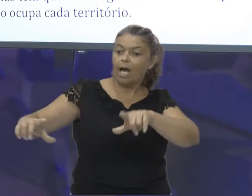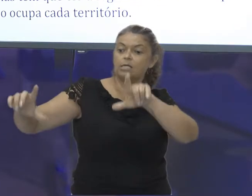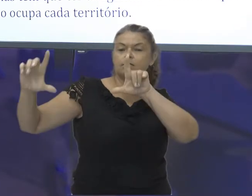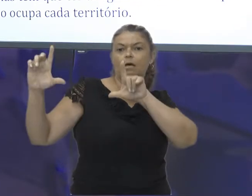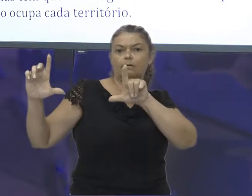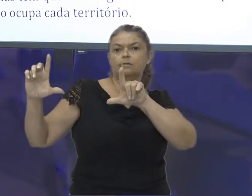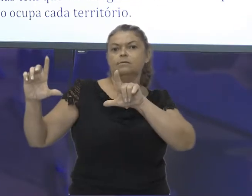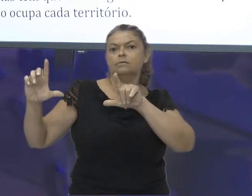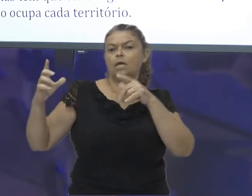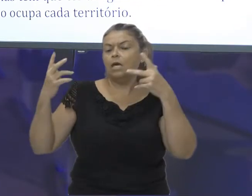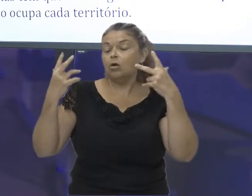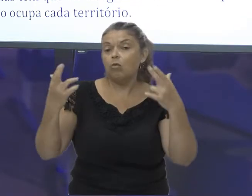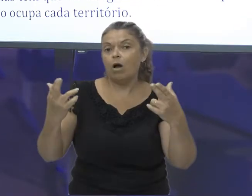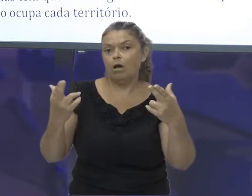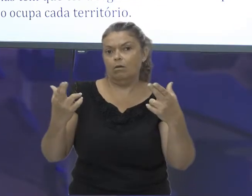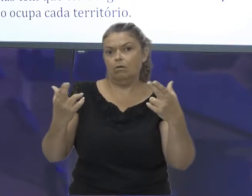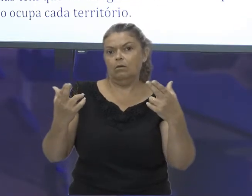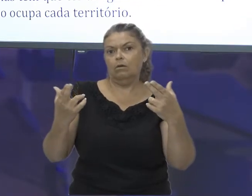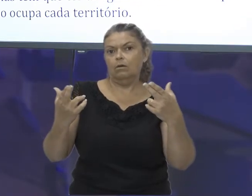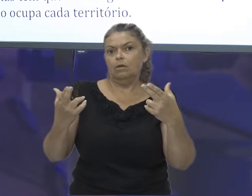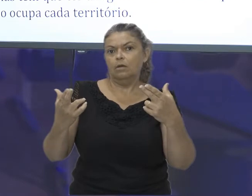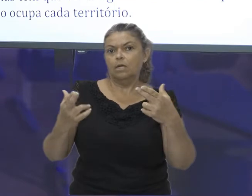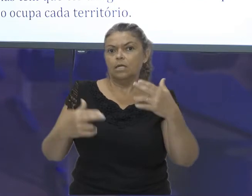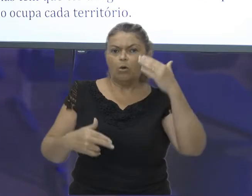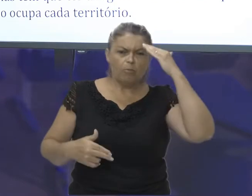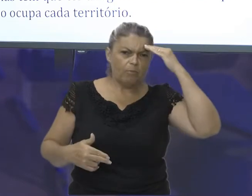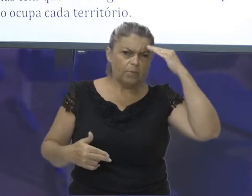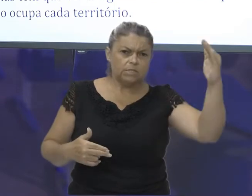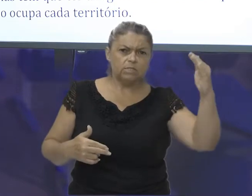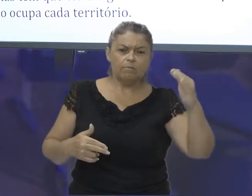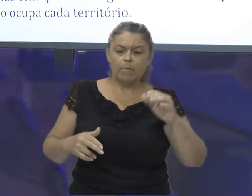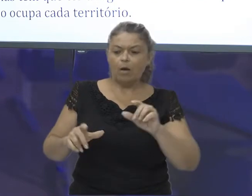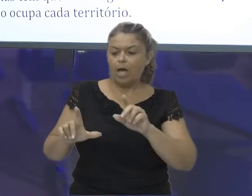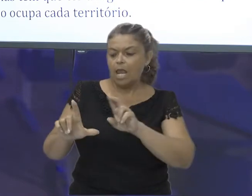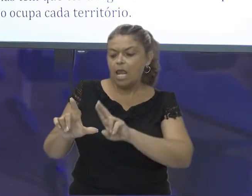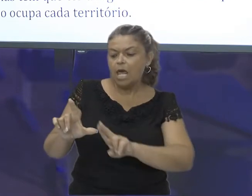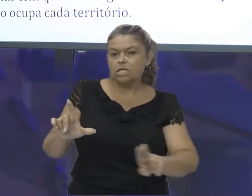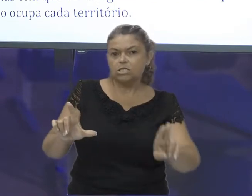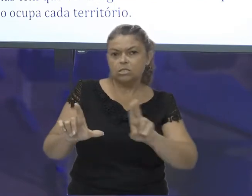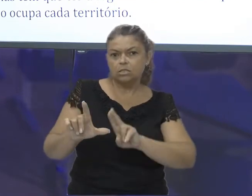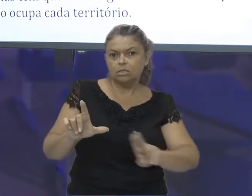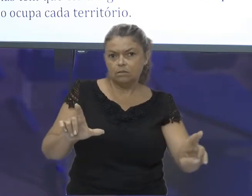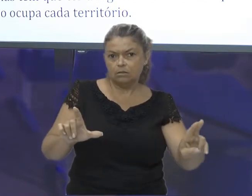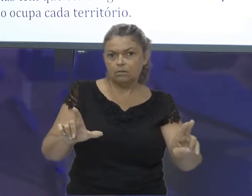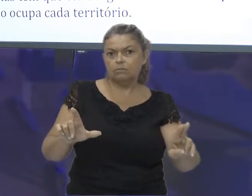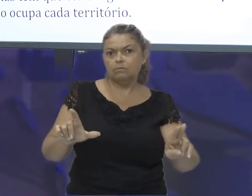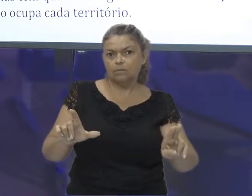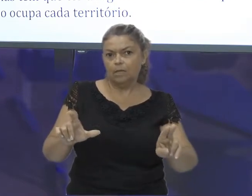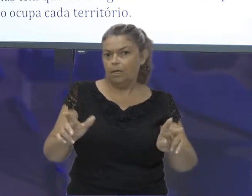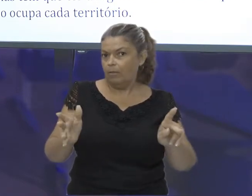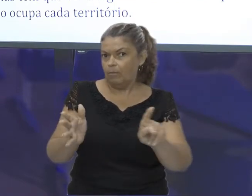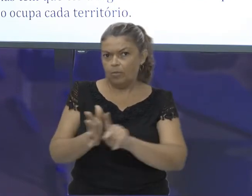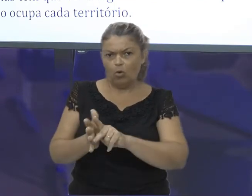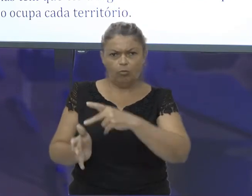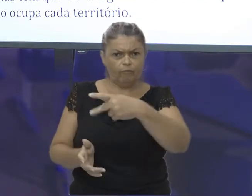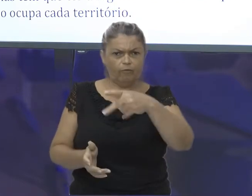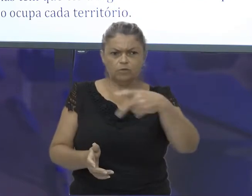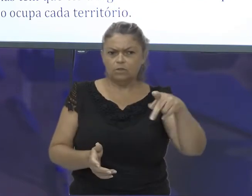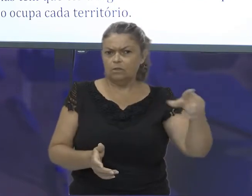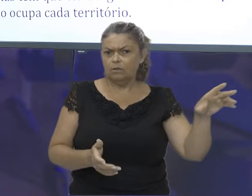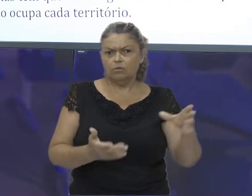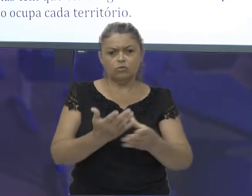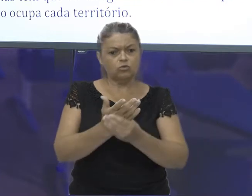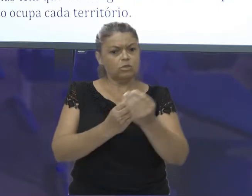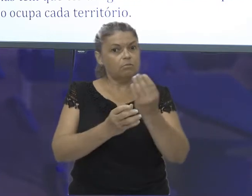do croquis é a legenda. Você vai ali montar à mão livre esse croquis, tá certo? E